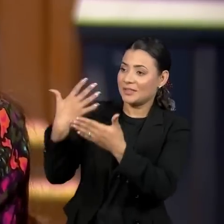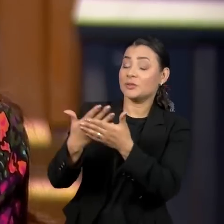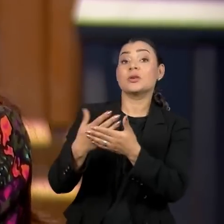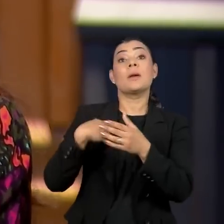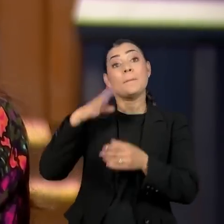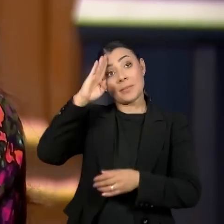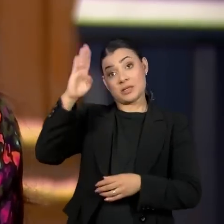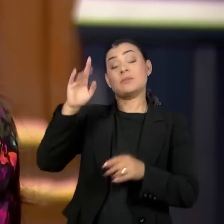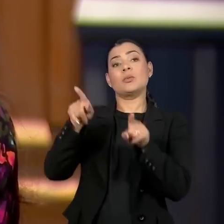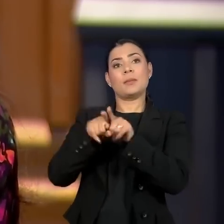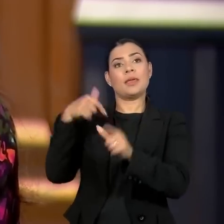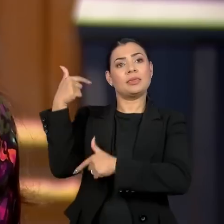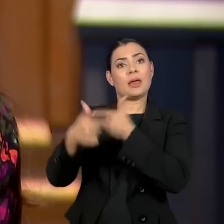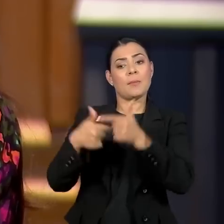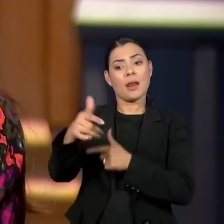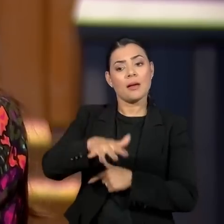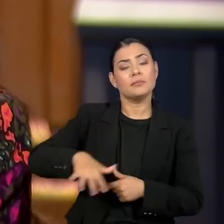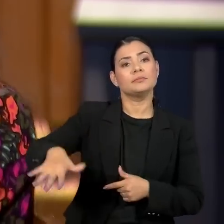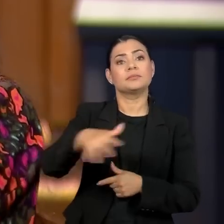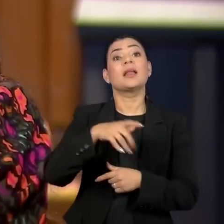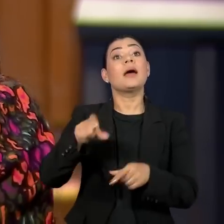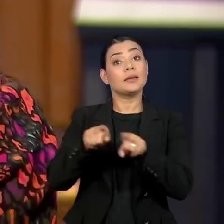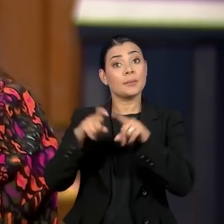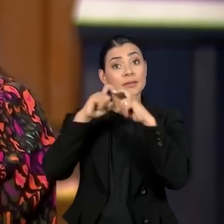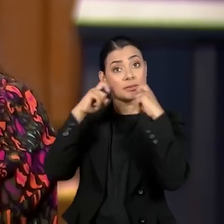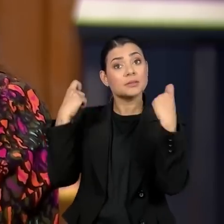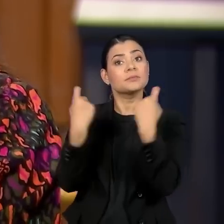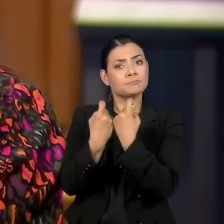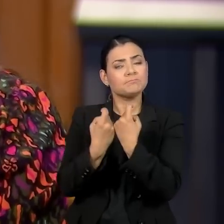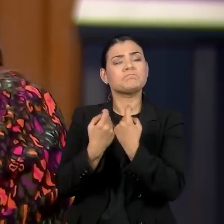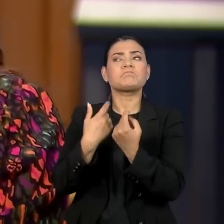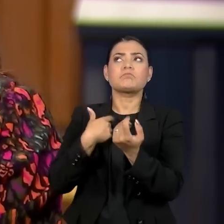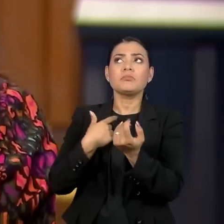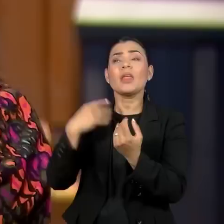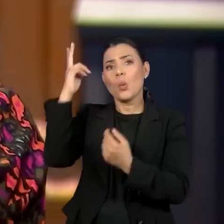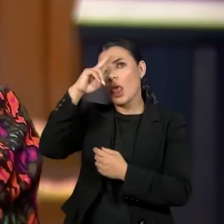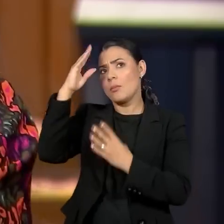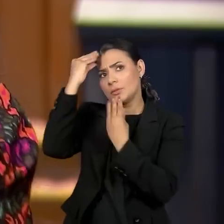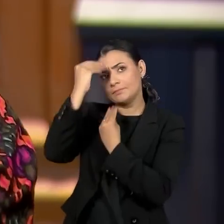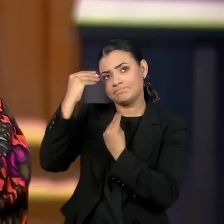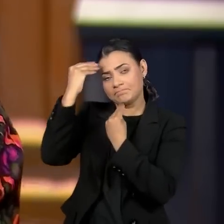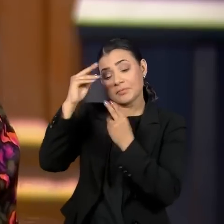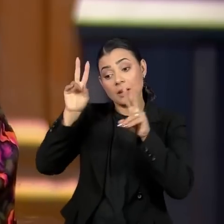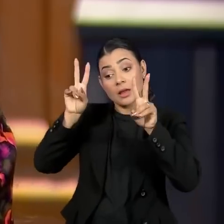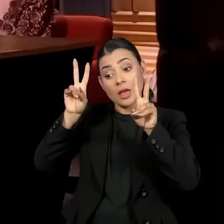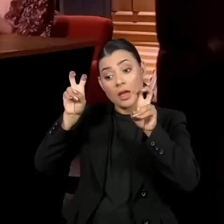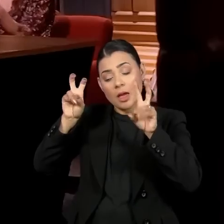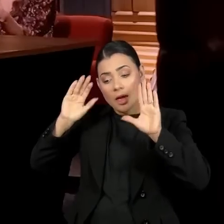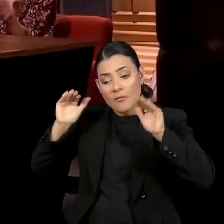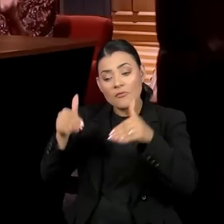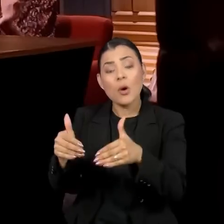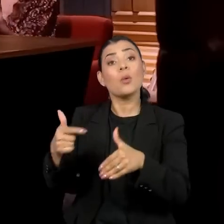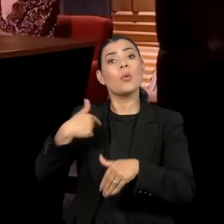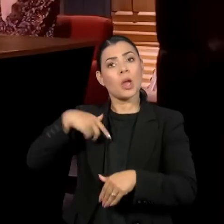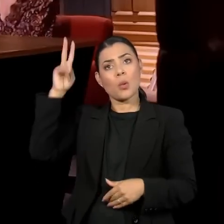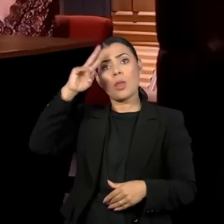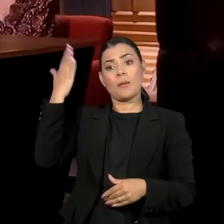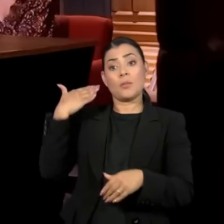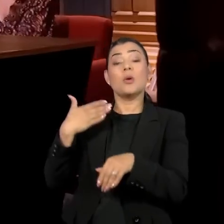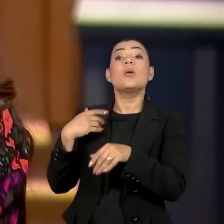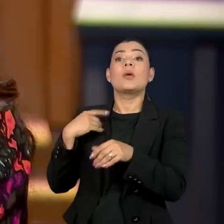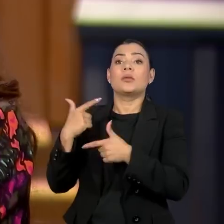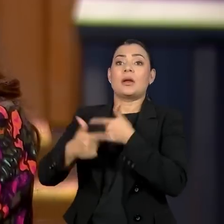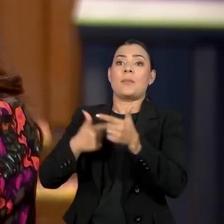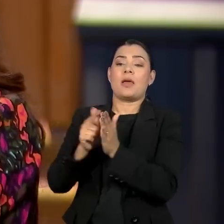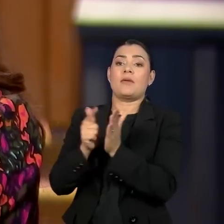eu comecei a trabalhar com sexualidade, ainda foi assim, eu me lembro que no dia que eu cheguei na redação, eu trabalhava na Isto É, antes disso eu trabalhava na